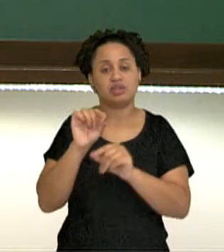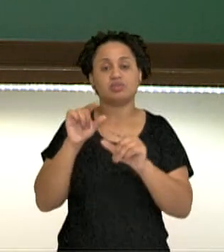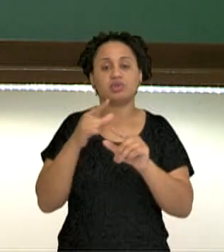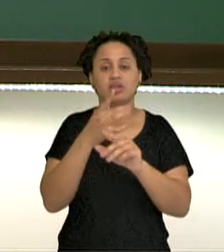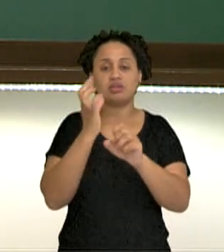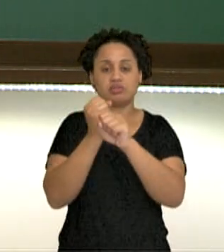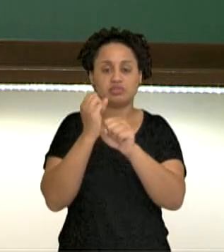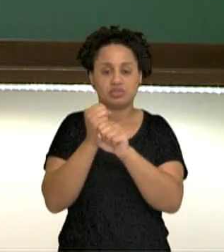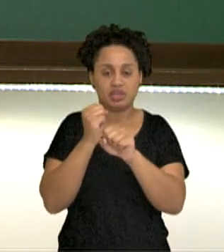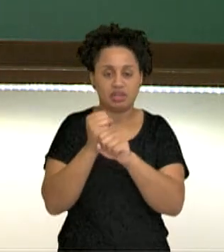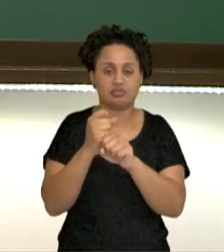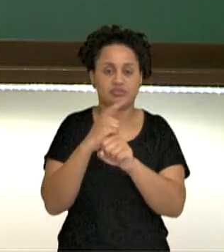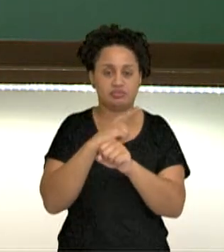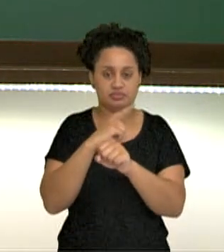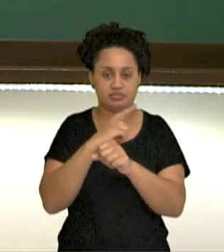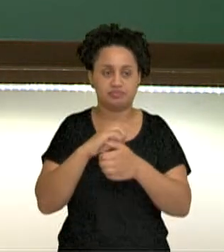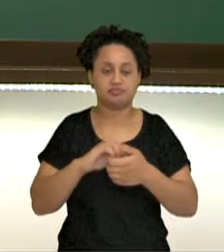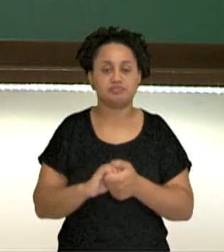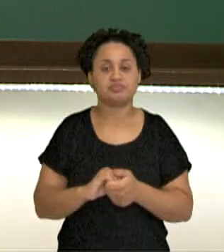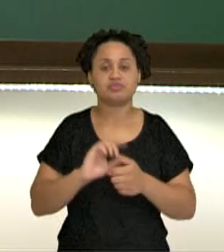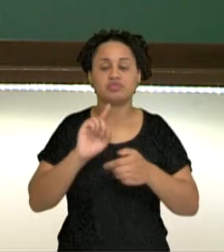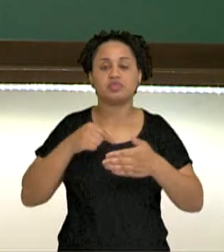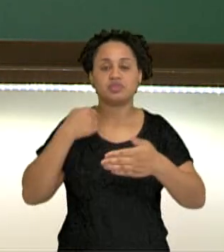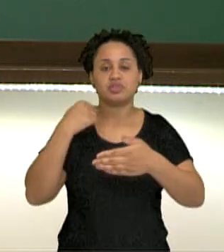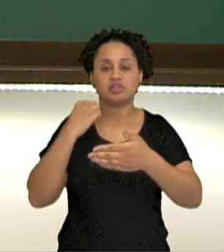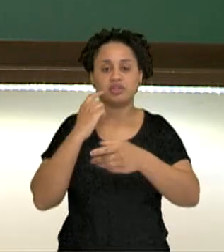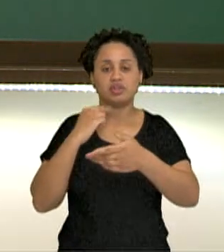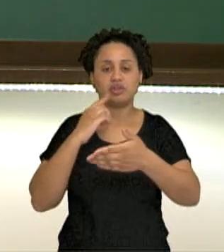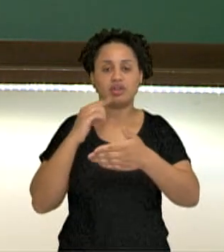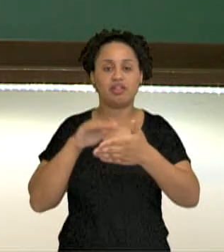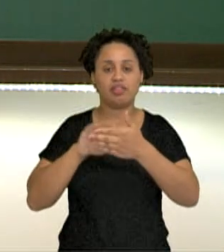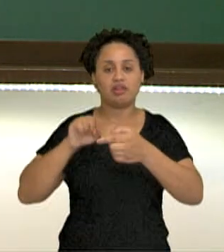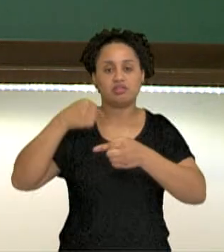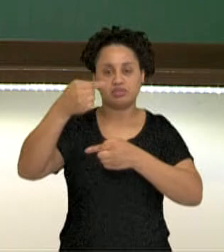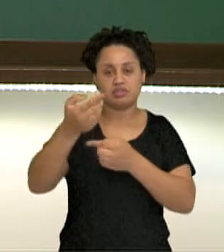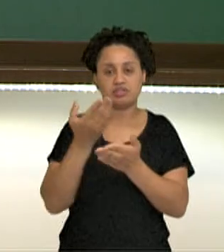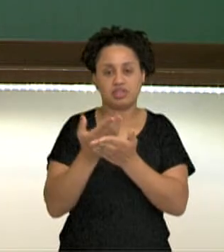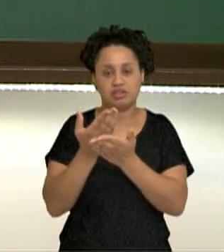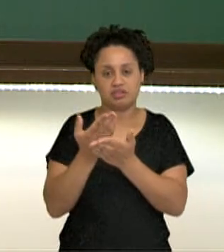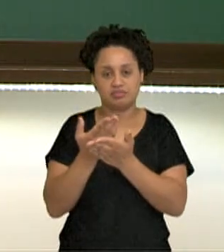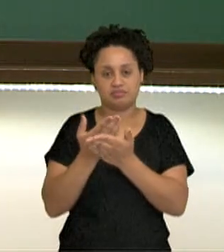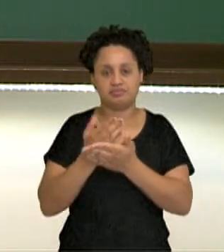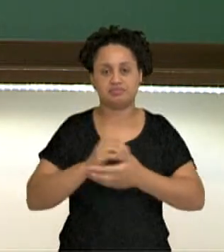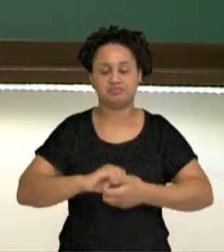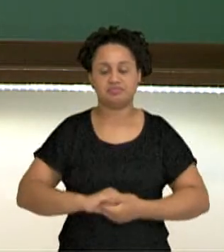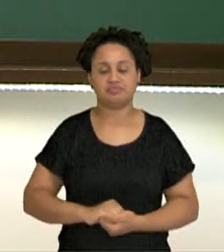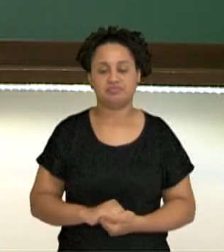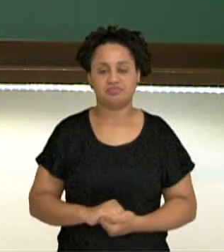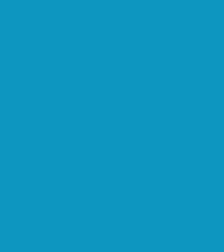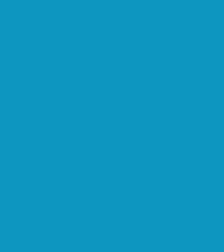aí dessas relações. Nós nos vemos na próxima aula, espero que vocês continuem estudando.